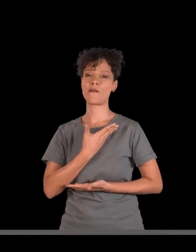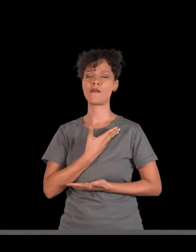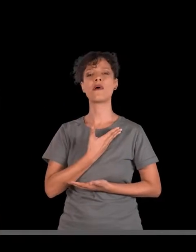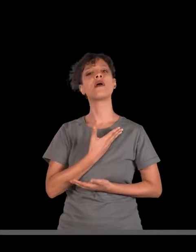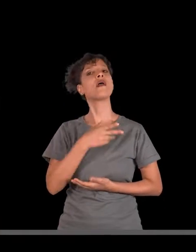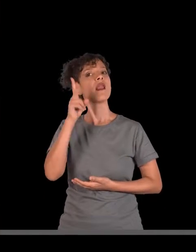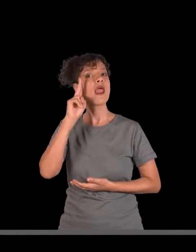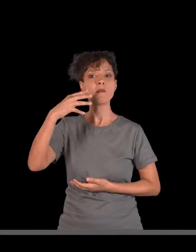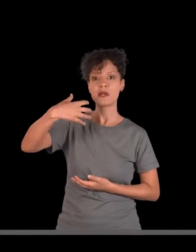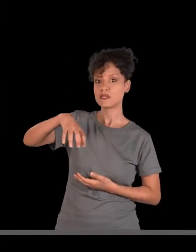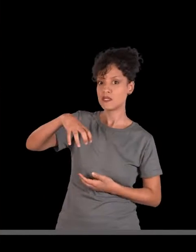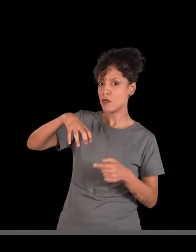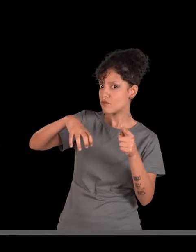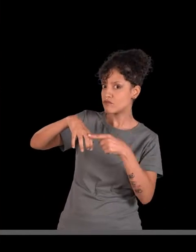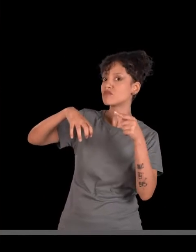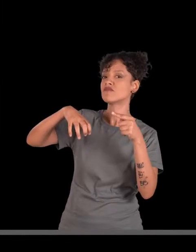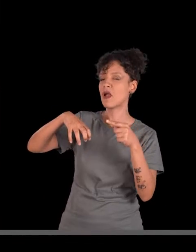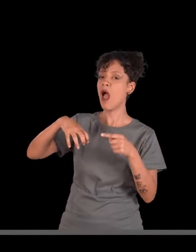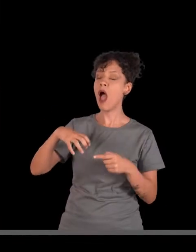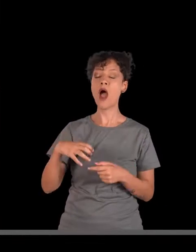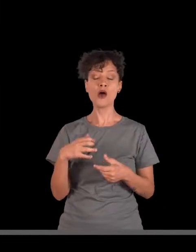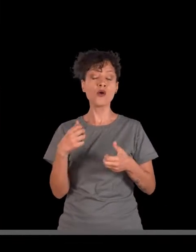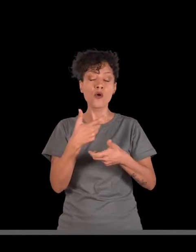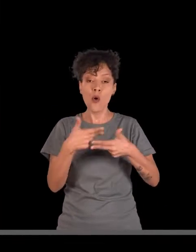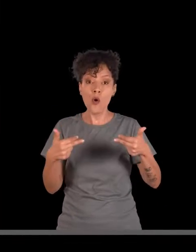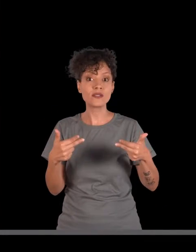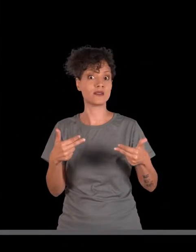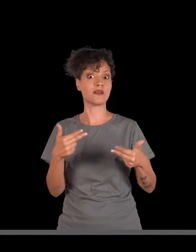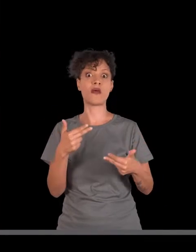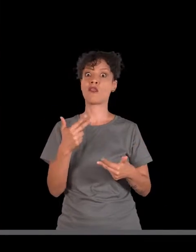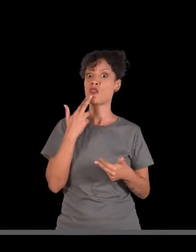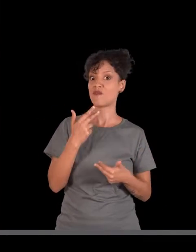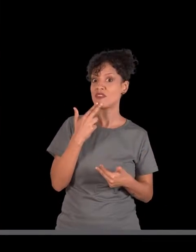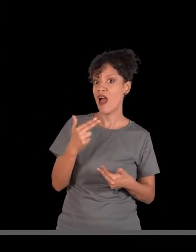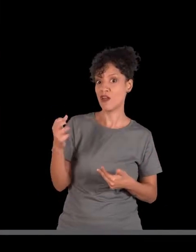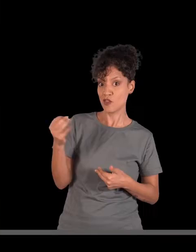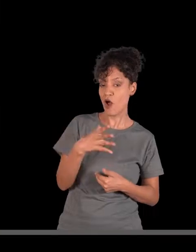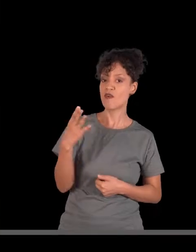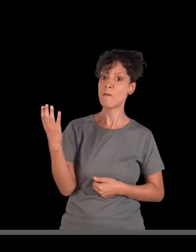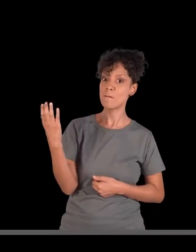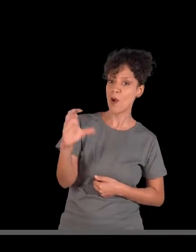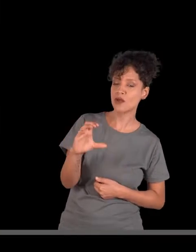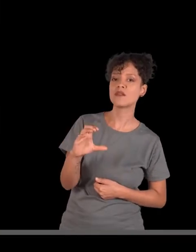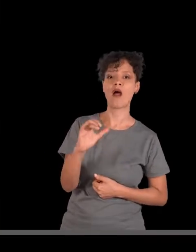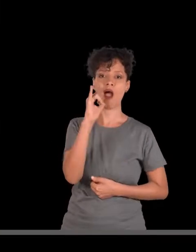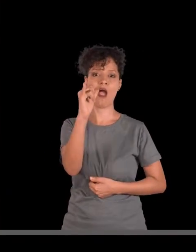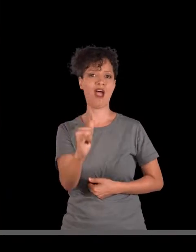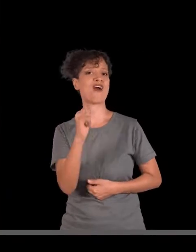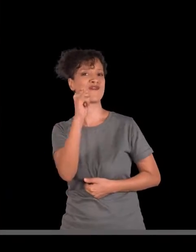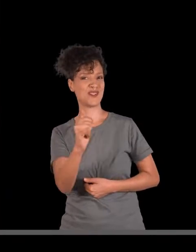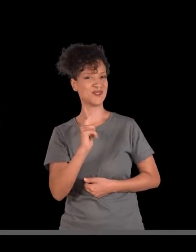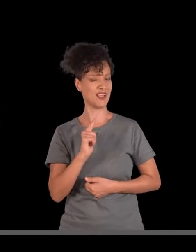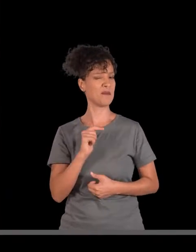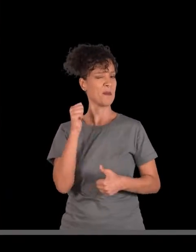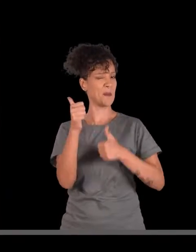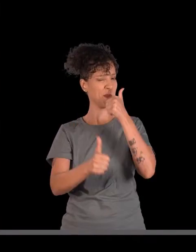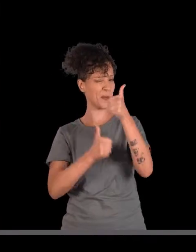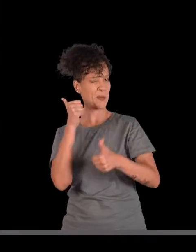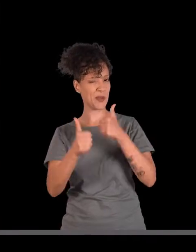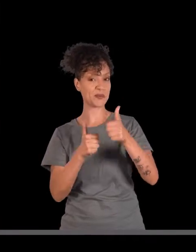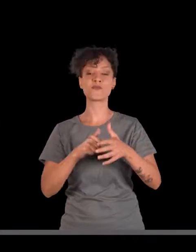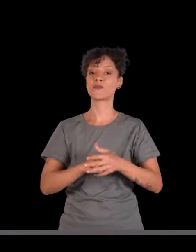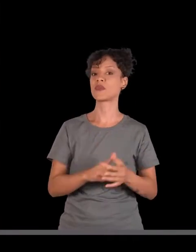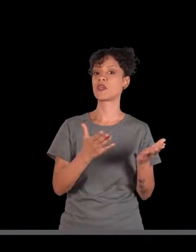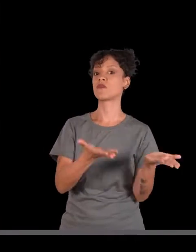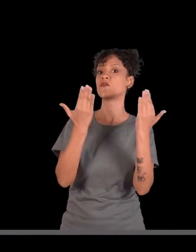colegas e não deixa de ativar o sininho para você ficar atento às novas notificações e novos vídeos que nós vamos postar aqui.